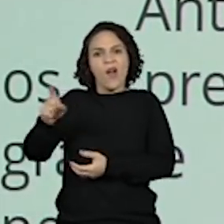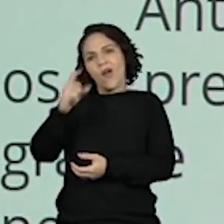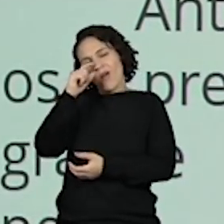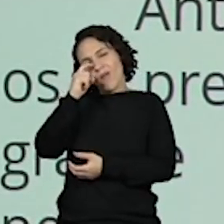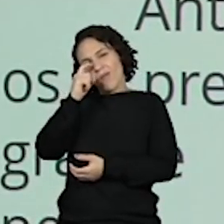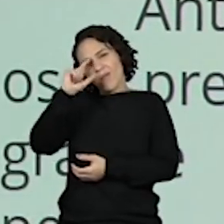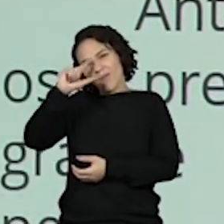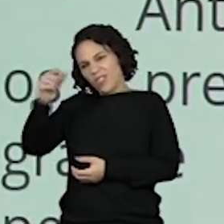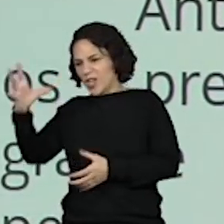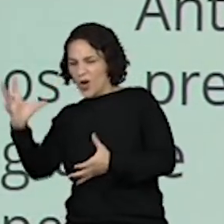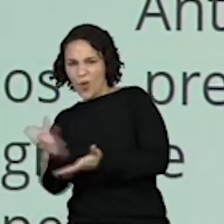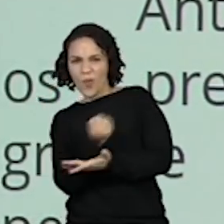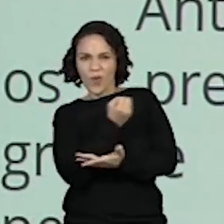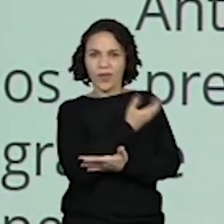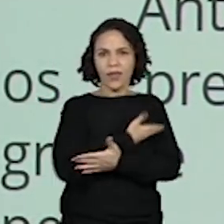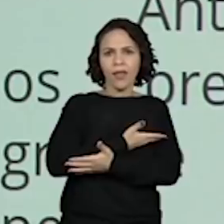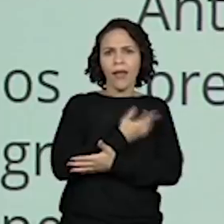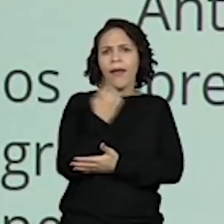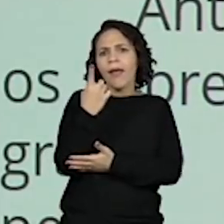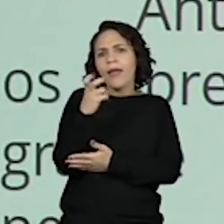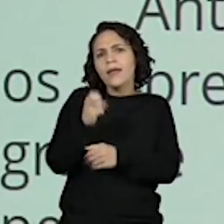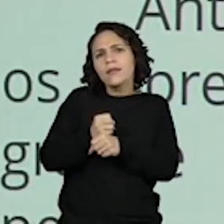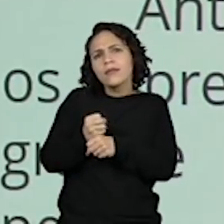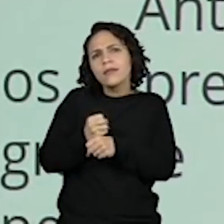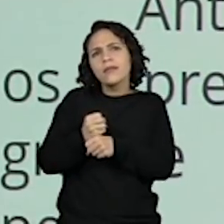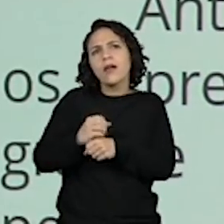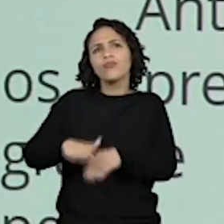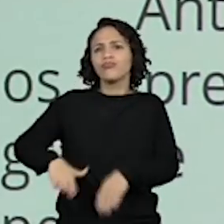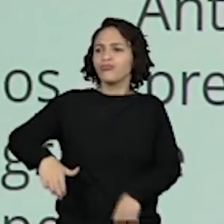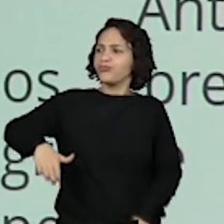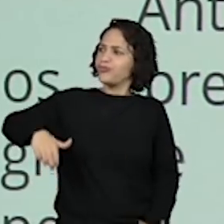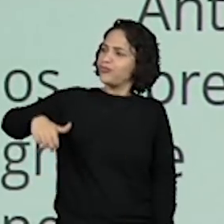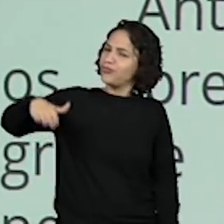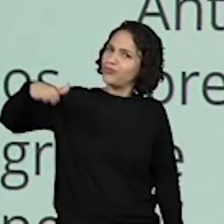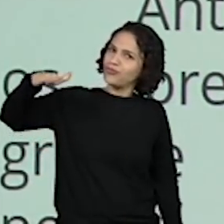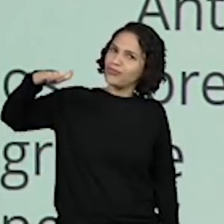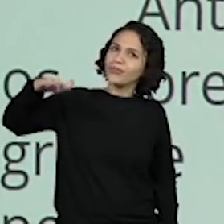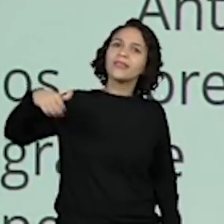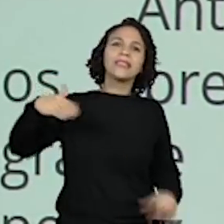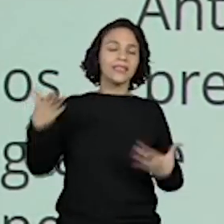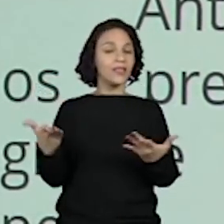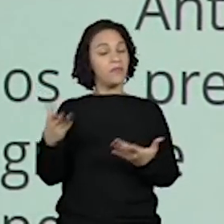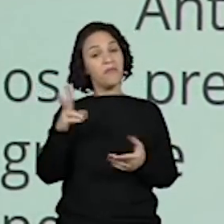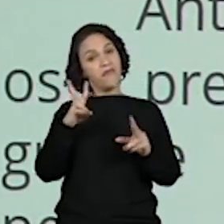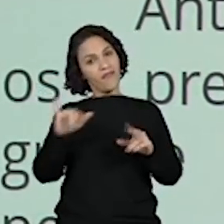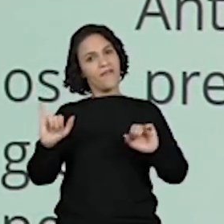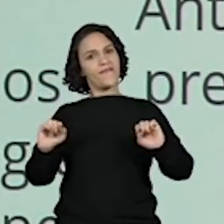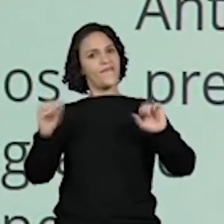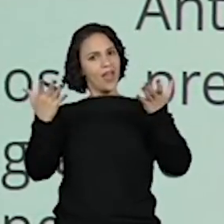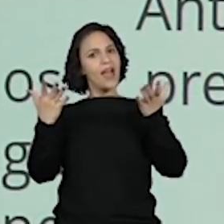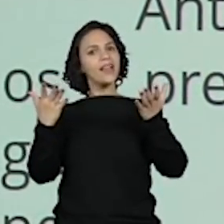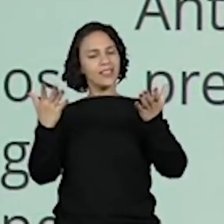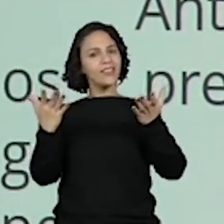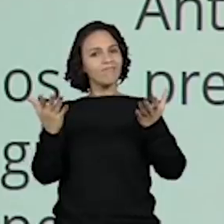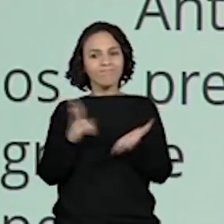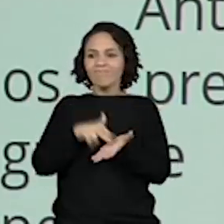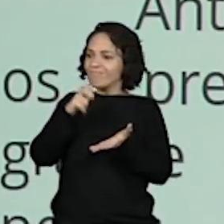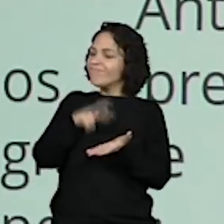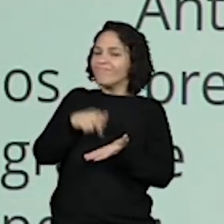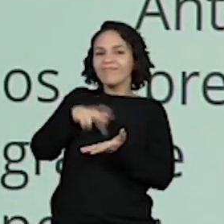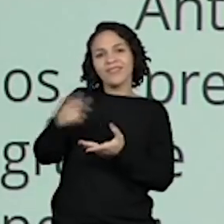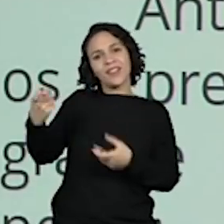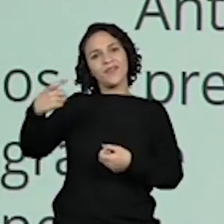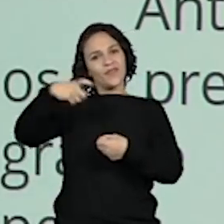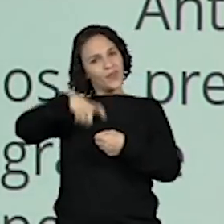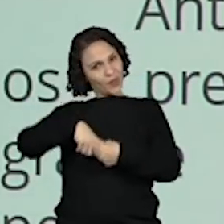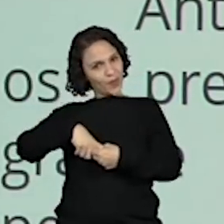uma bruxa. Então, desse encontro, a gente percebe nesse trecho que haverá uma festa, não é, professora Fran? Isso, para comemorar o retorno